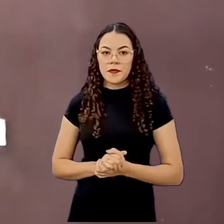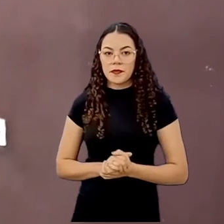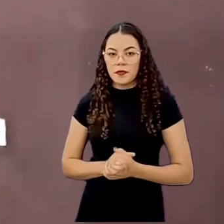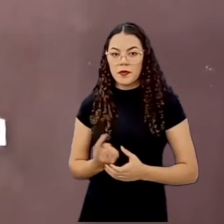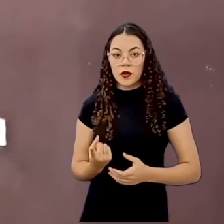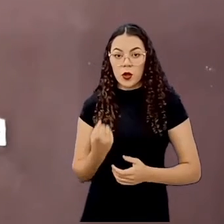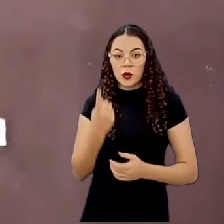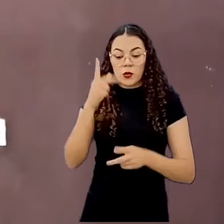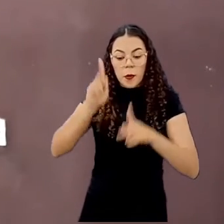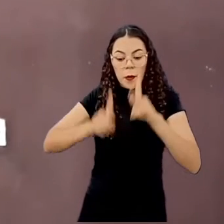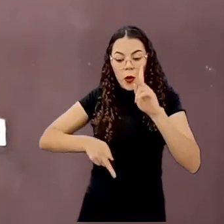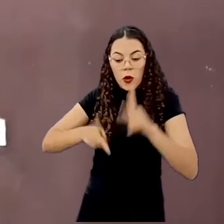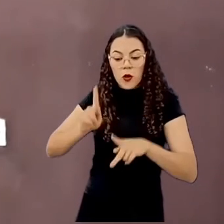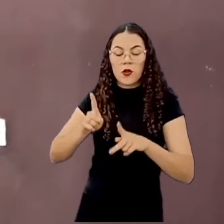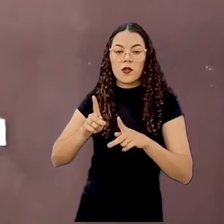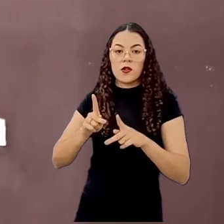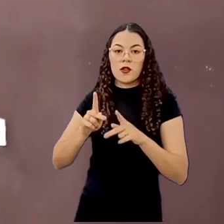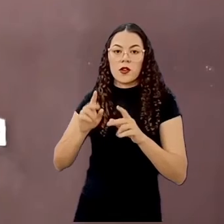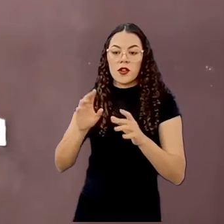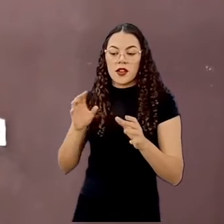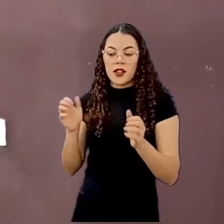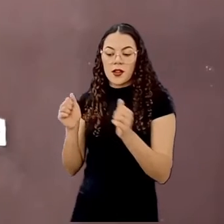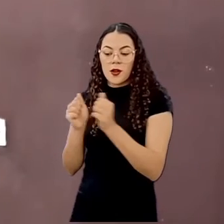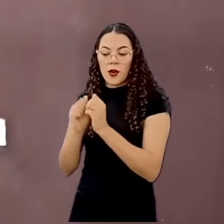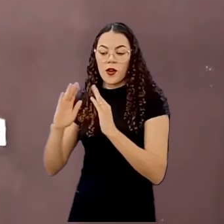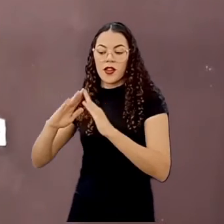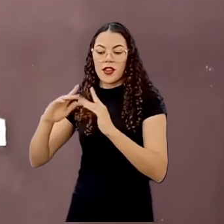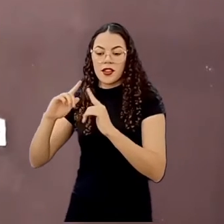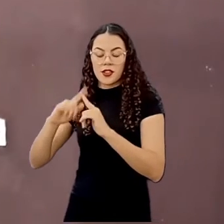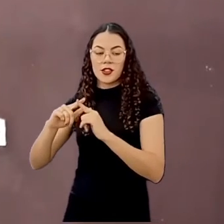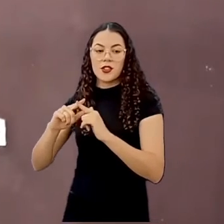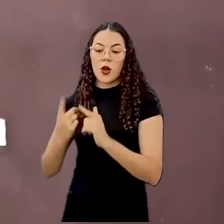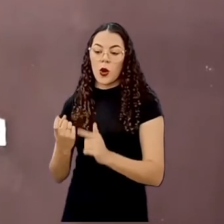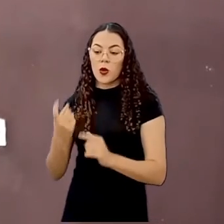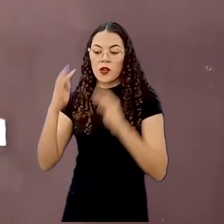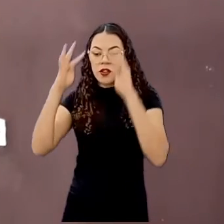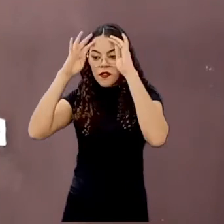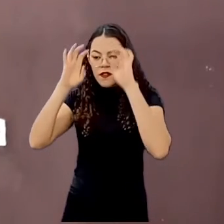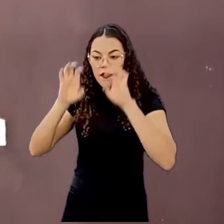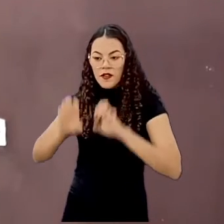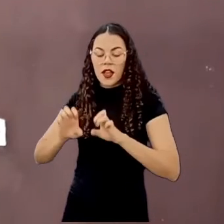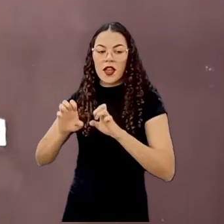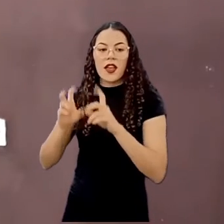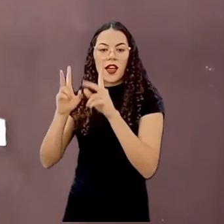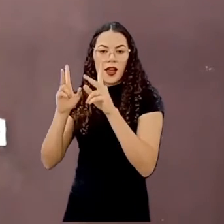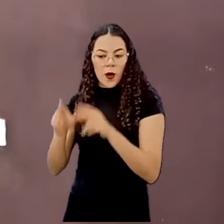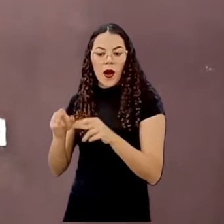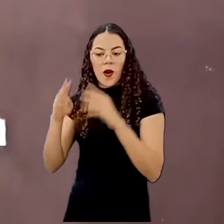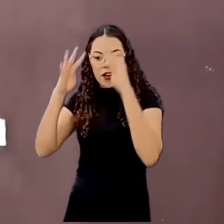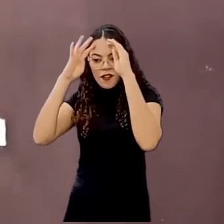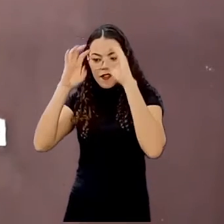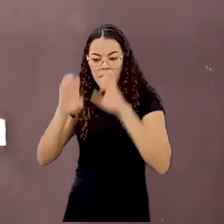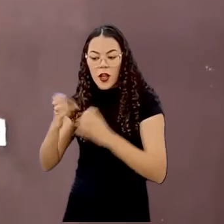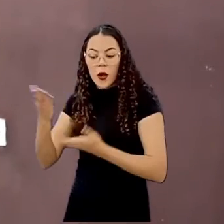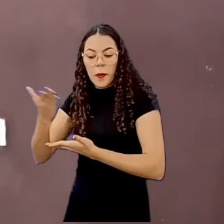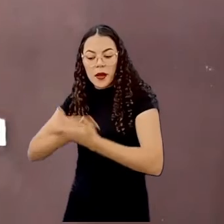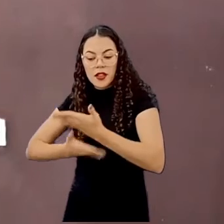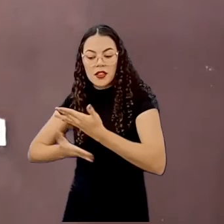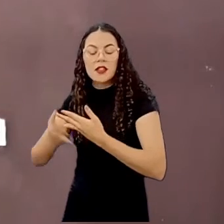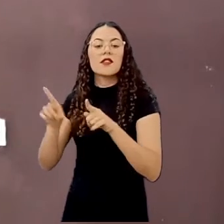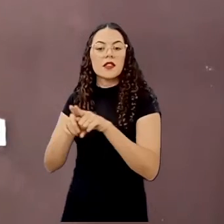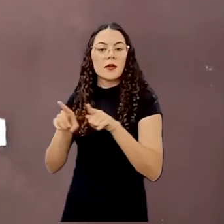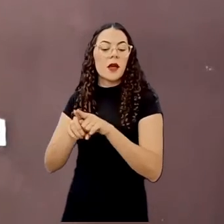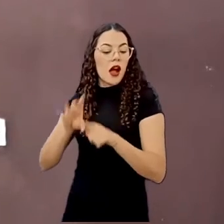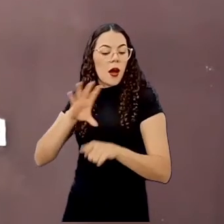Um único povo, uma única congregação que tinha uma fé, e por terem a mesma fé, compartilhavam também